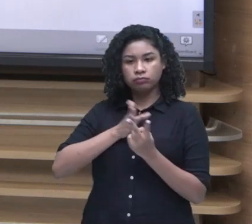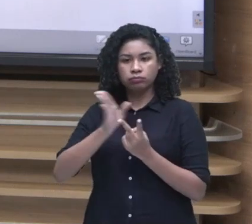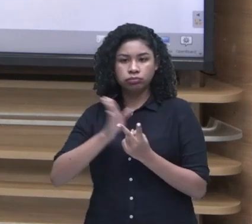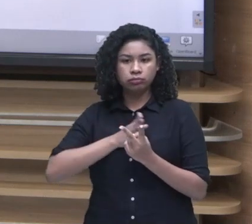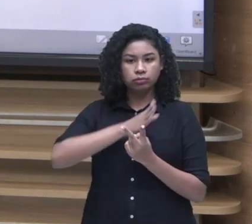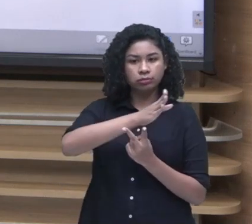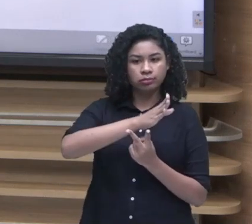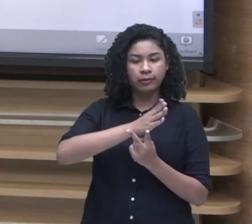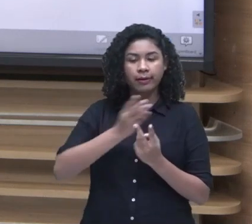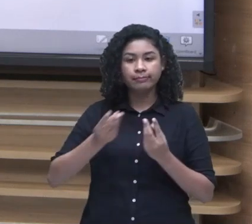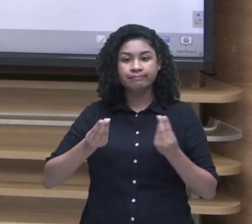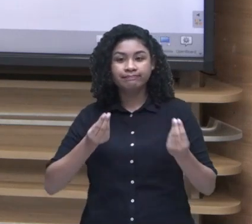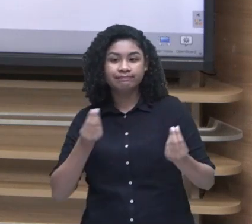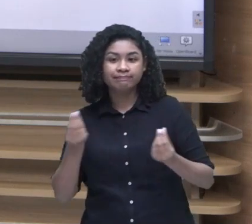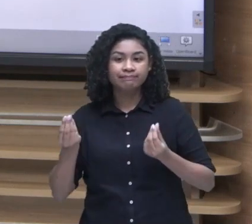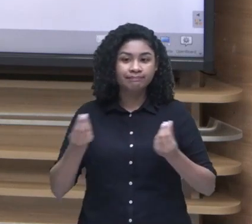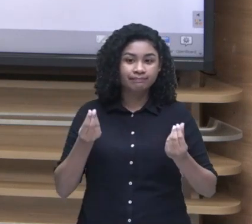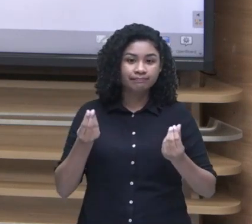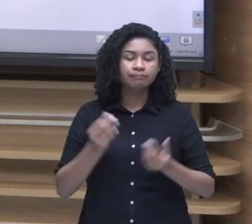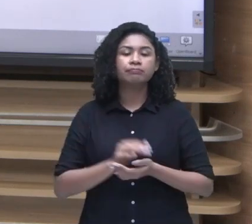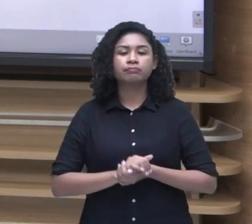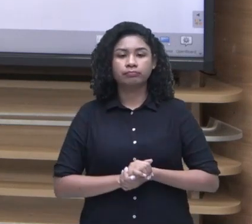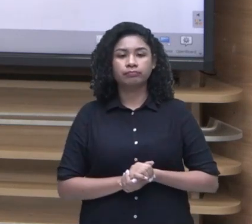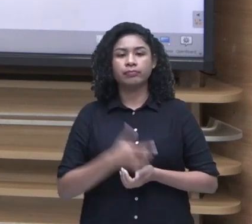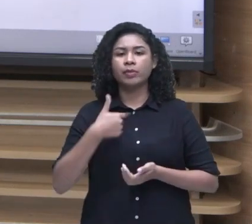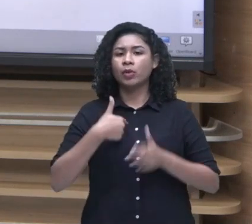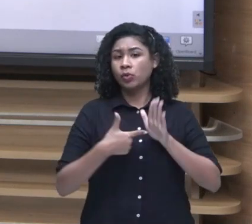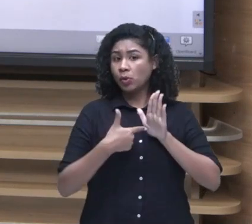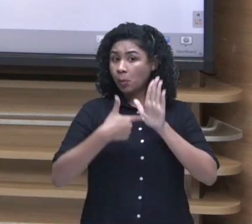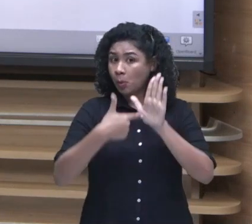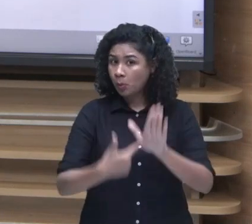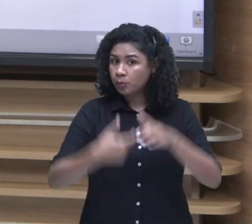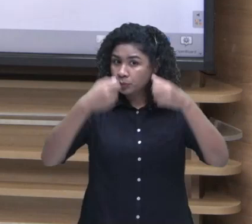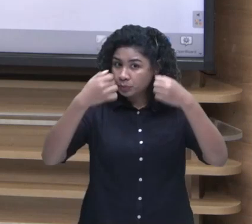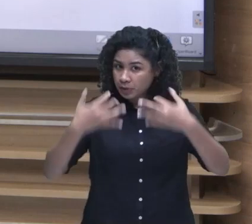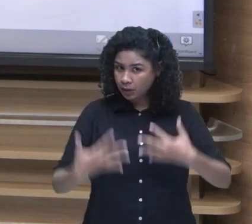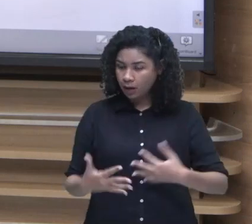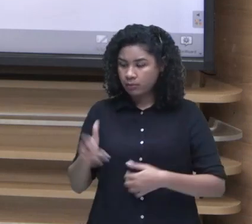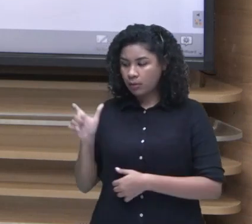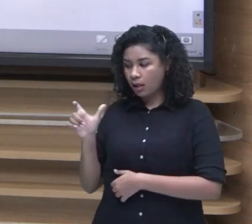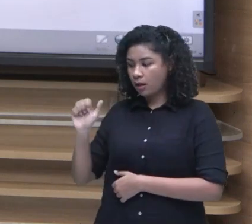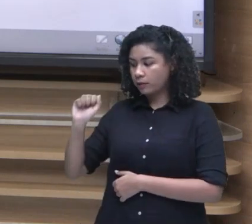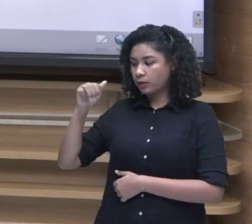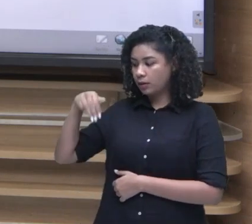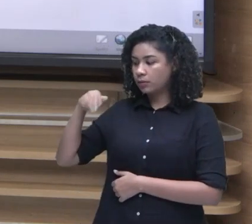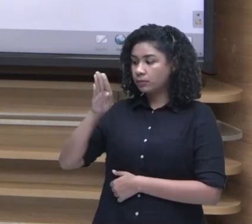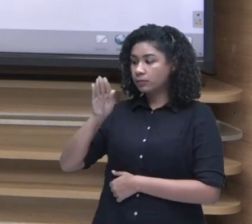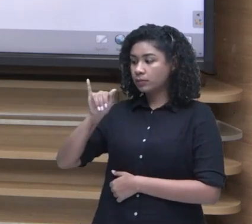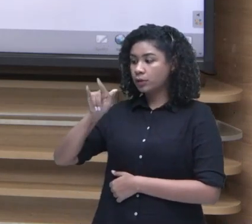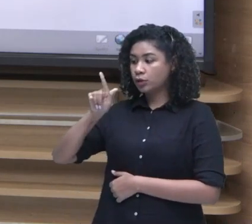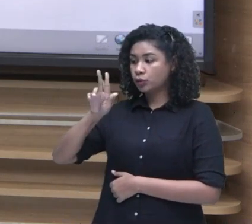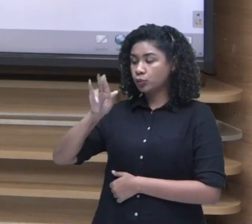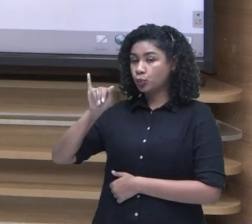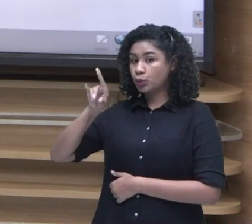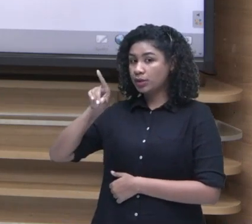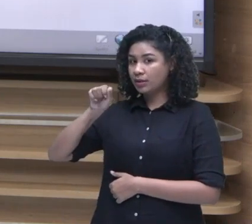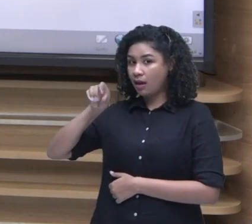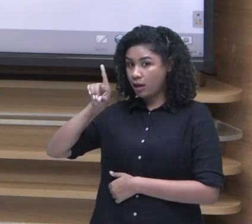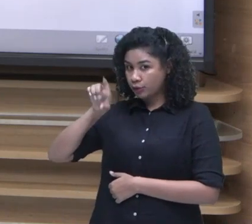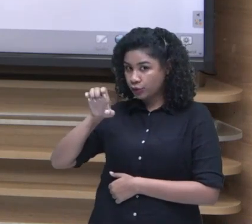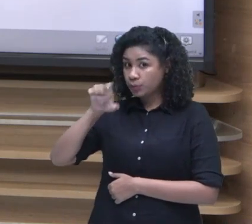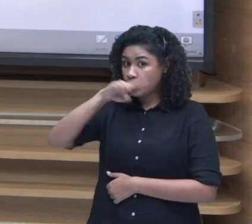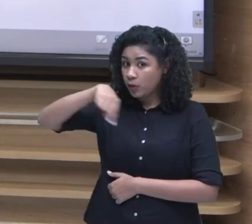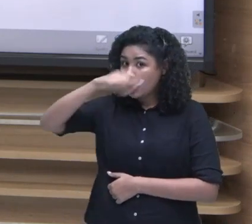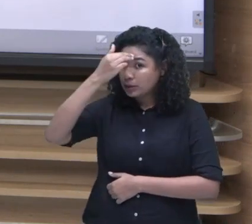colocou essa questão da ambiguidade para não termos dificuldade com a polissemia